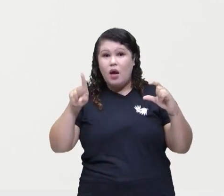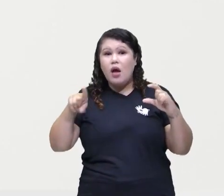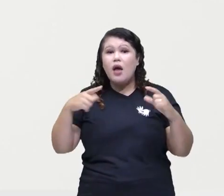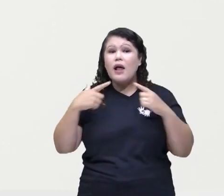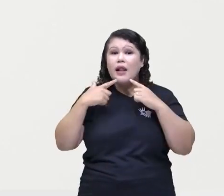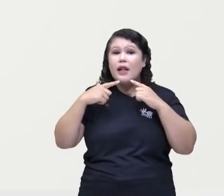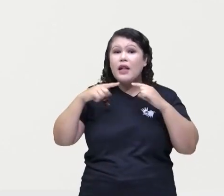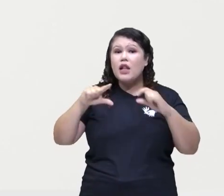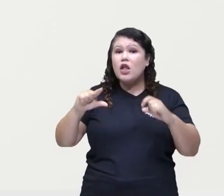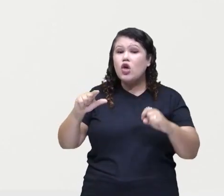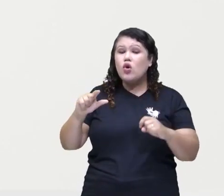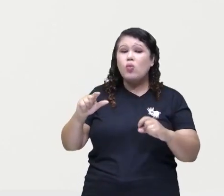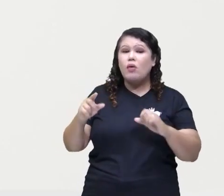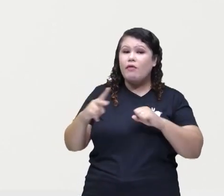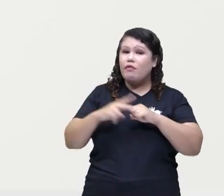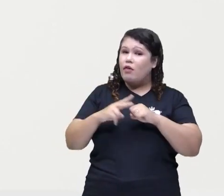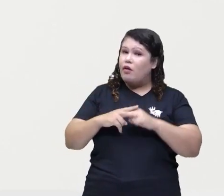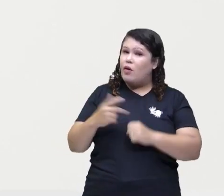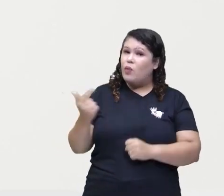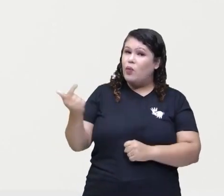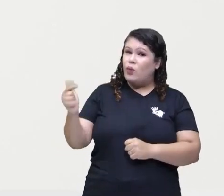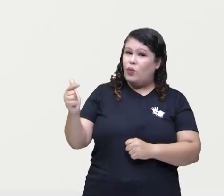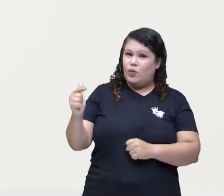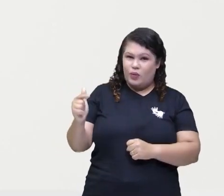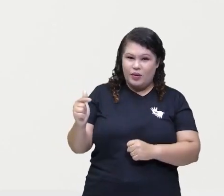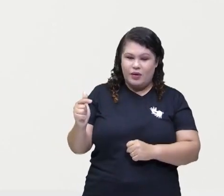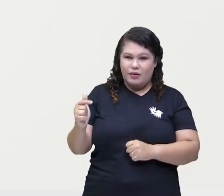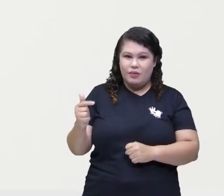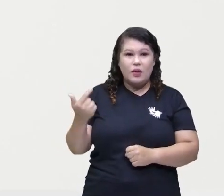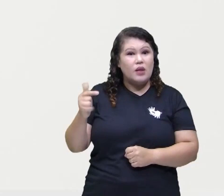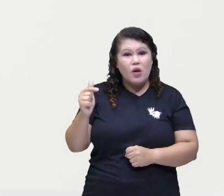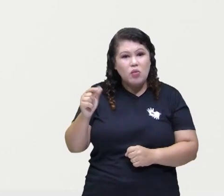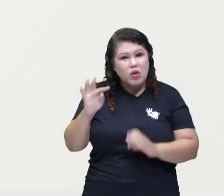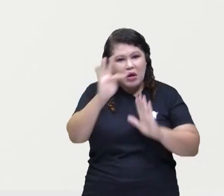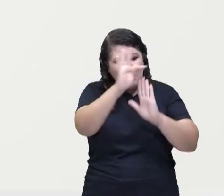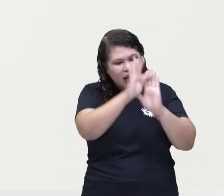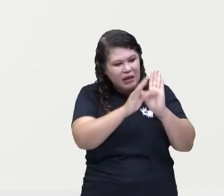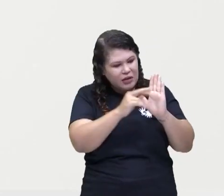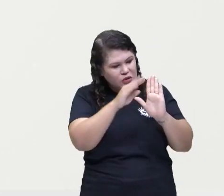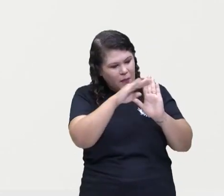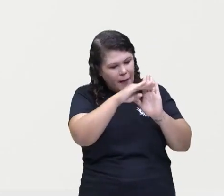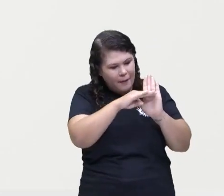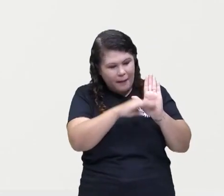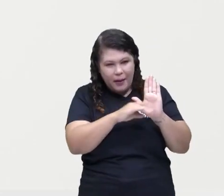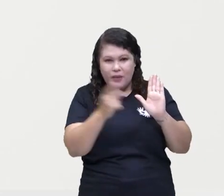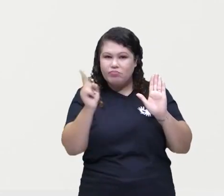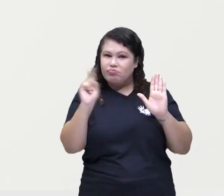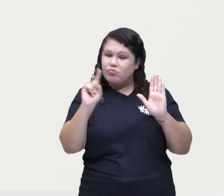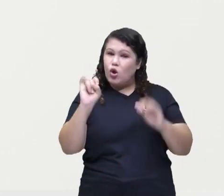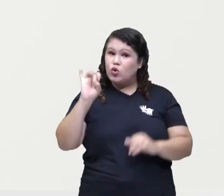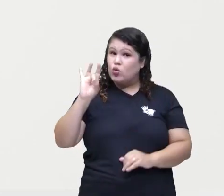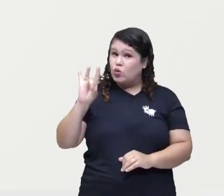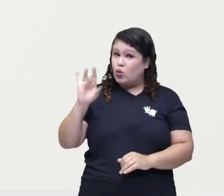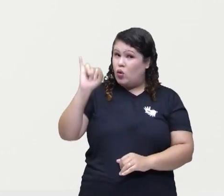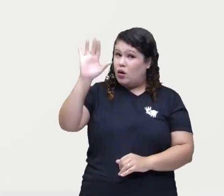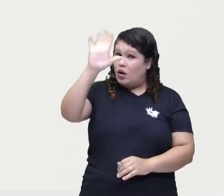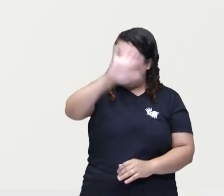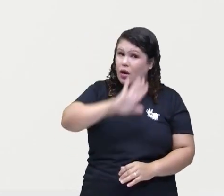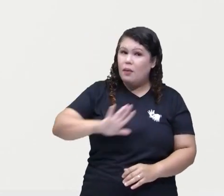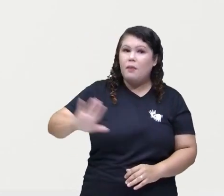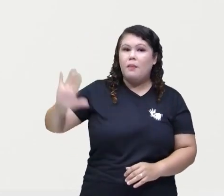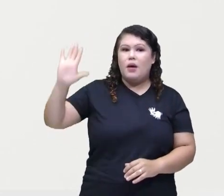linguagem não verbal, porque ela não tem texto, só tem imagem, certo? O que ela está fazendo por